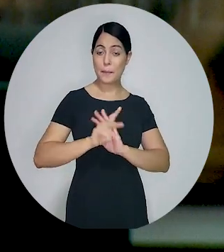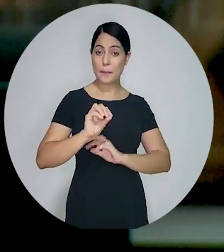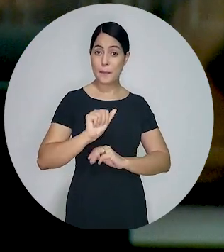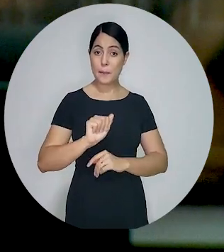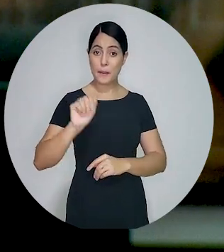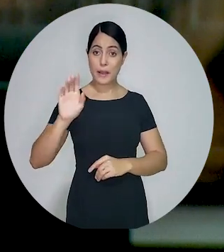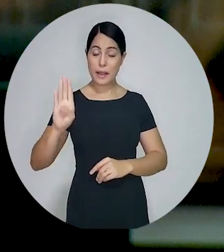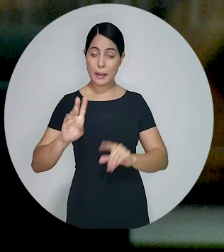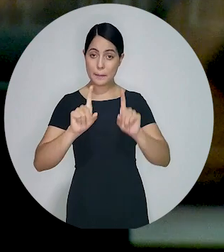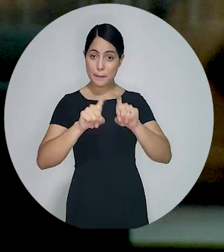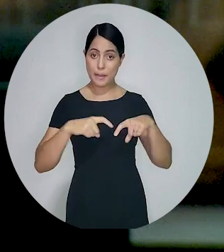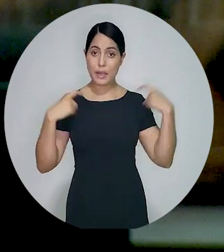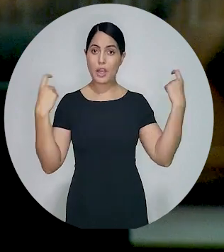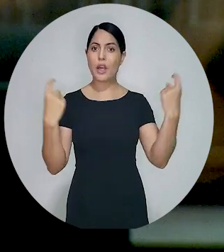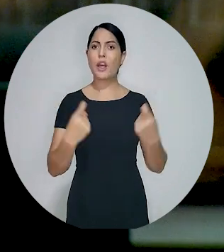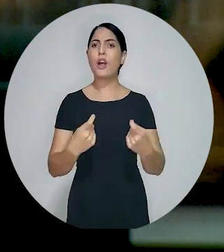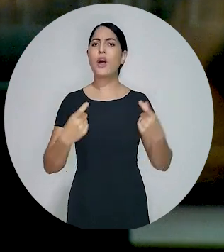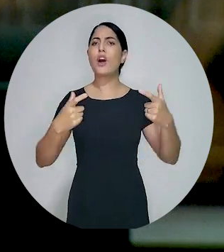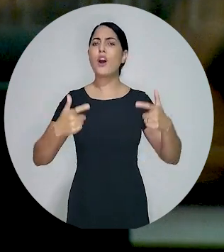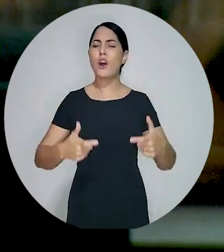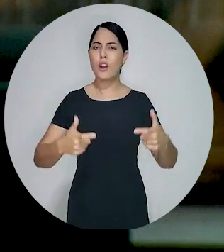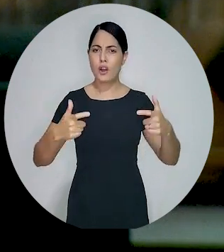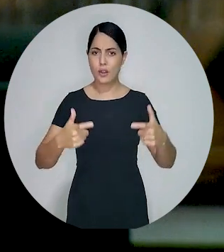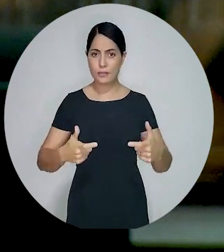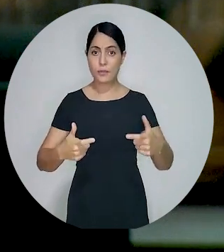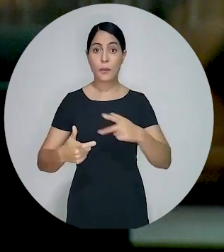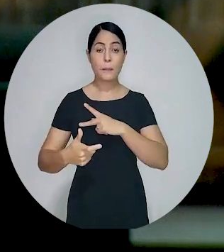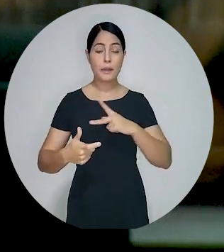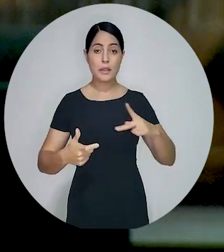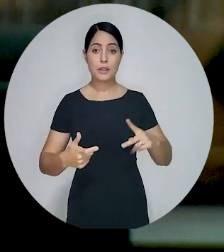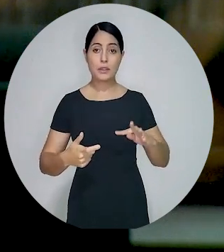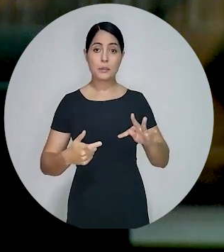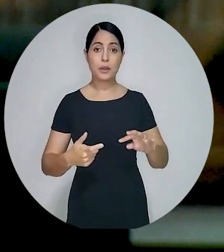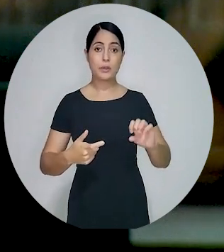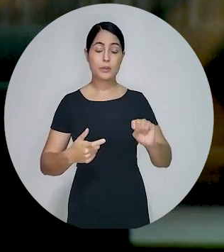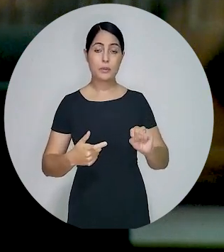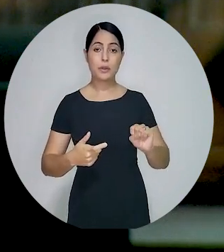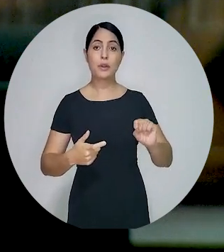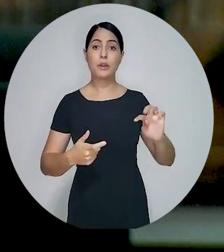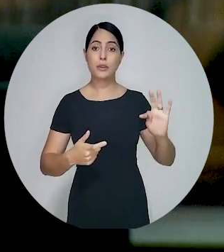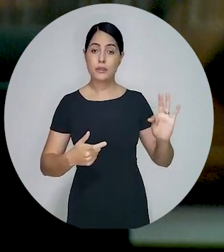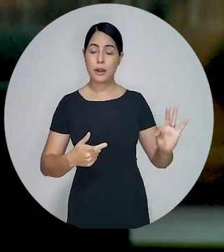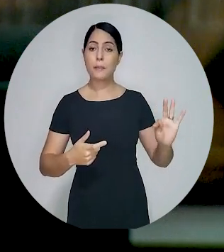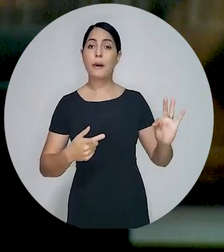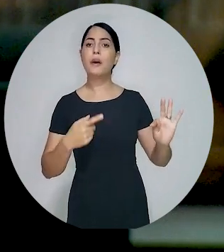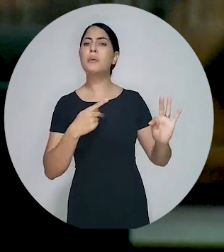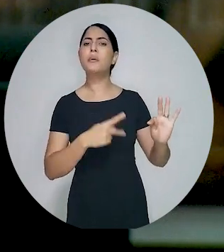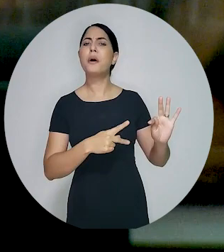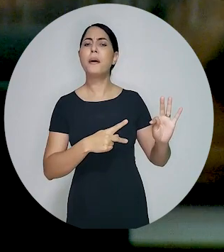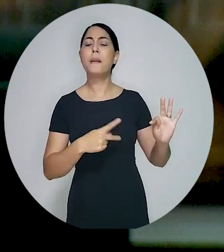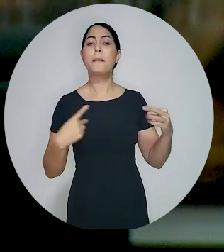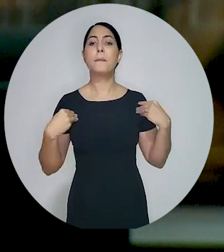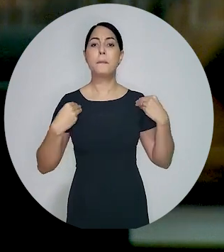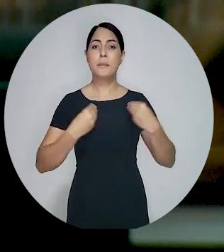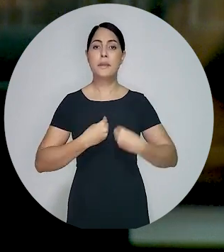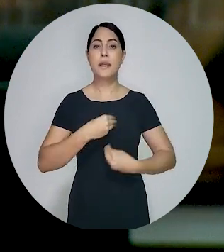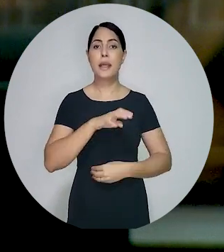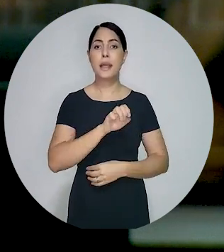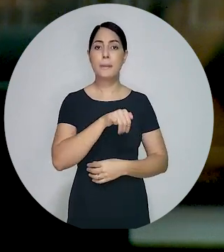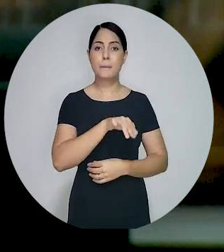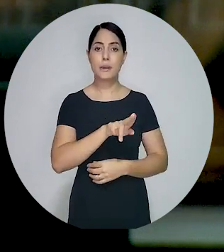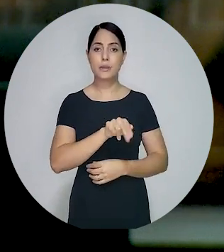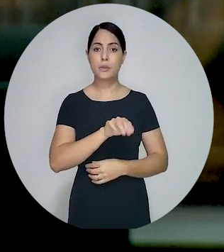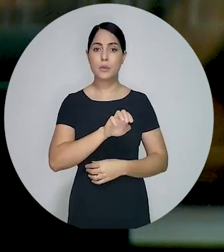Representantes da OAB Nacional se reuniram com o presidente eleito do Tribunal Superior do Trabalho, o ministro Emanuel Pereira,